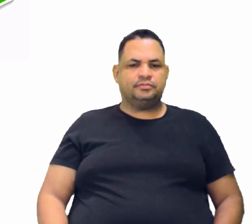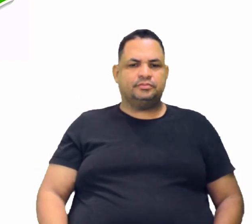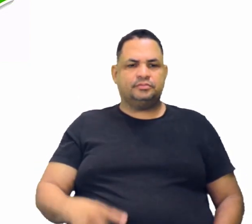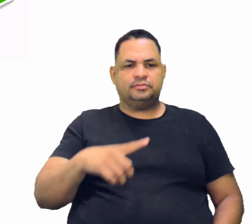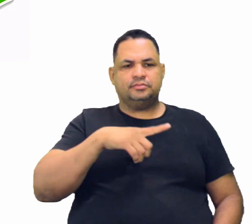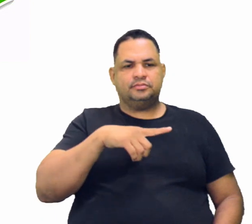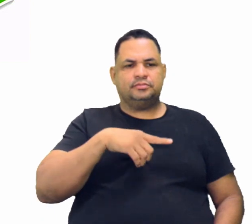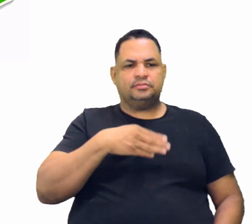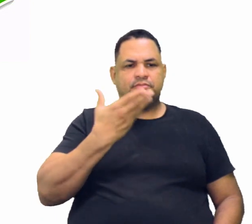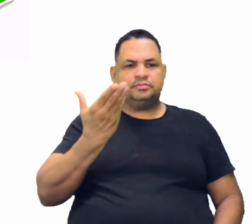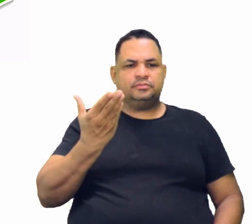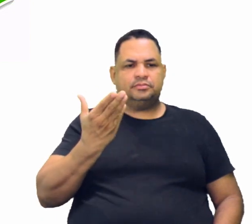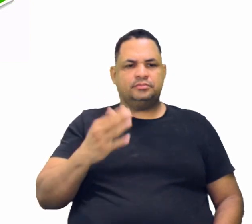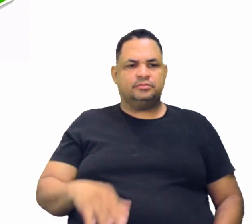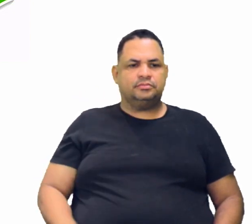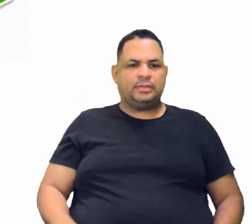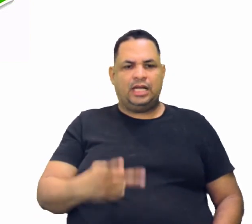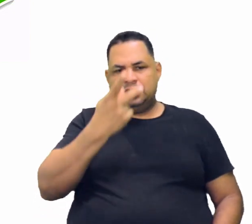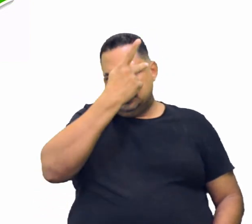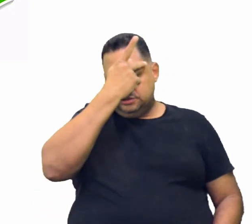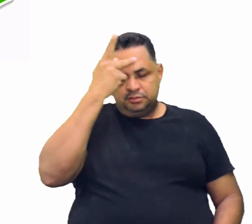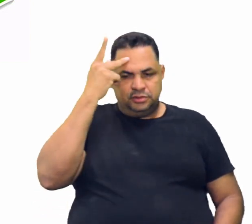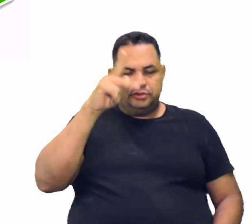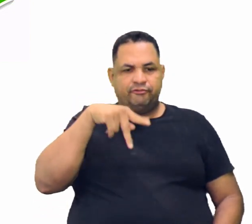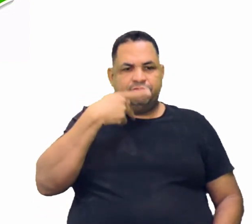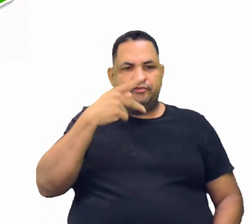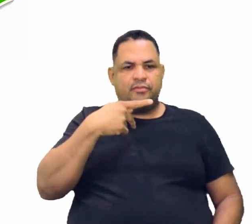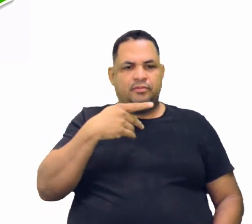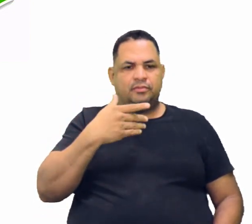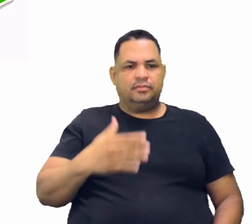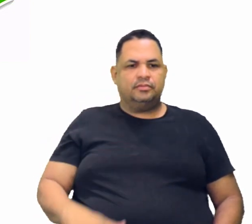bem assim, ó. As pessoas dizem,